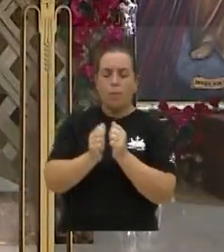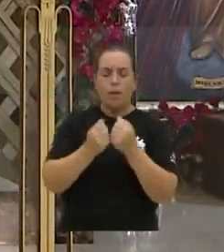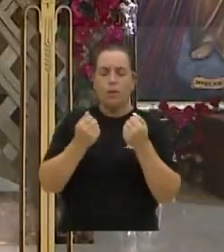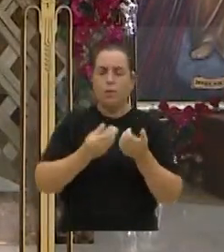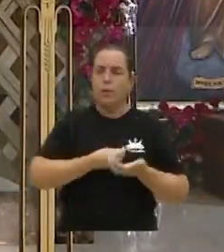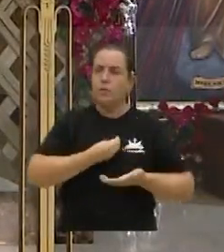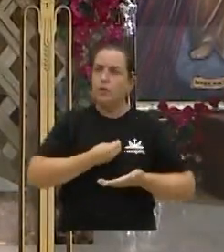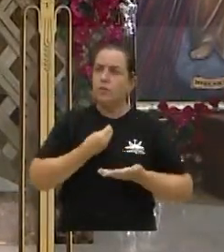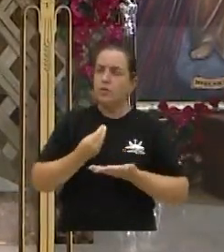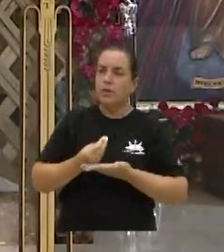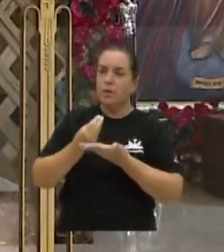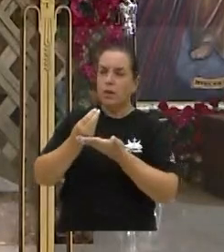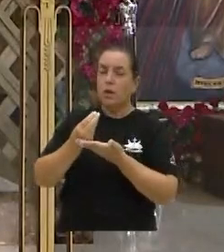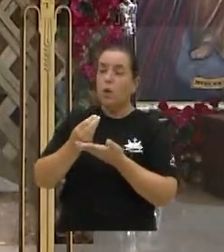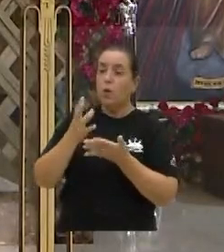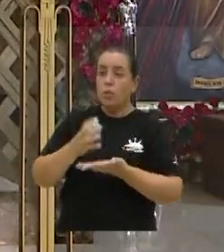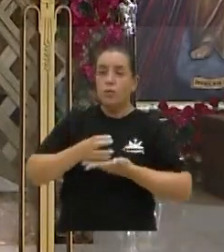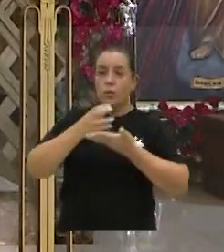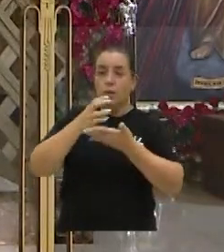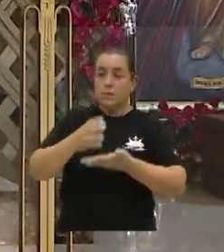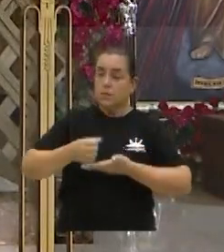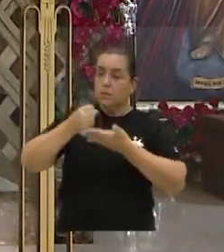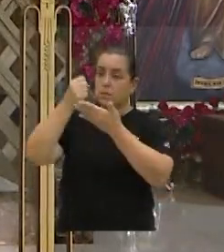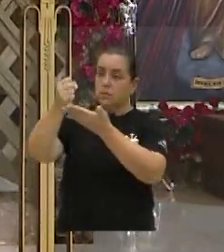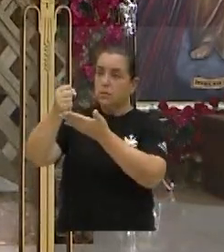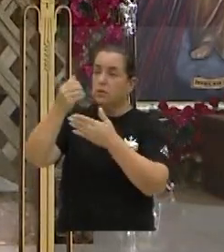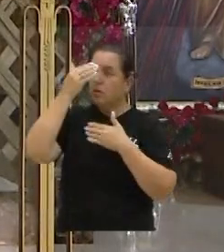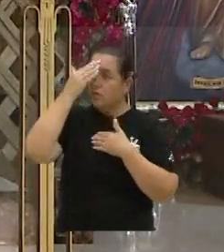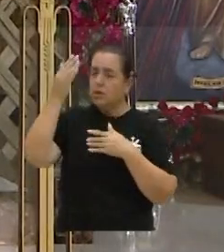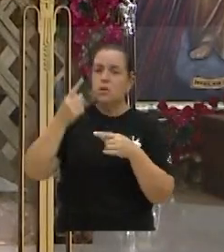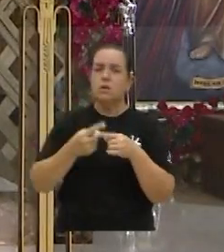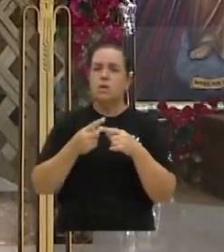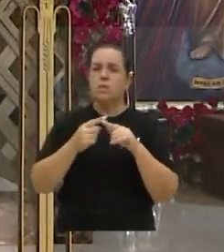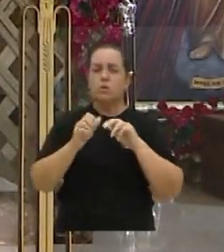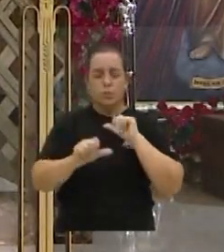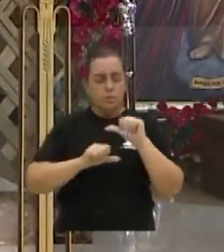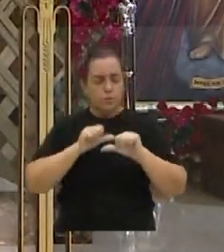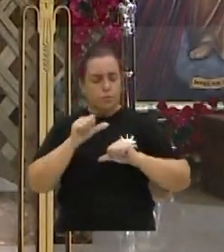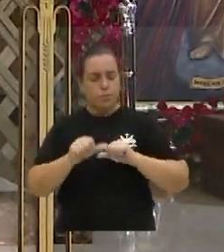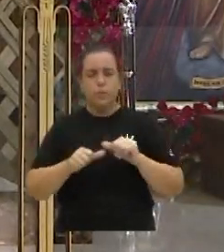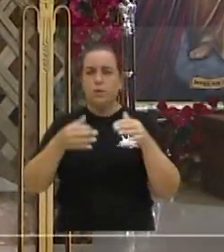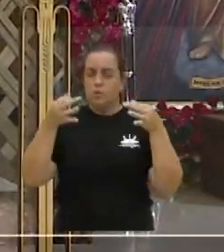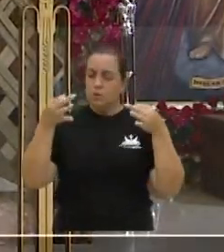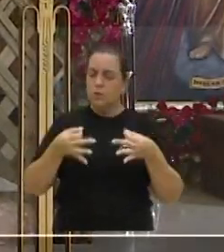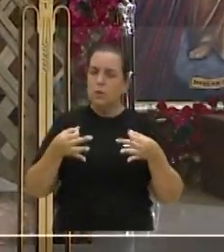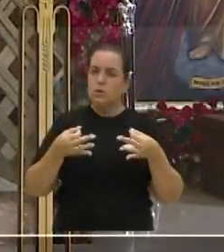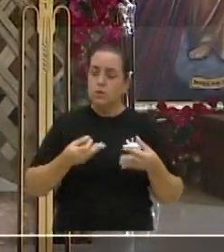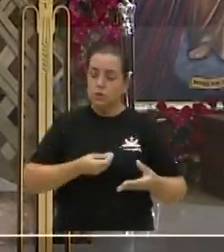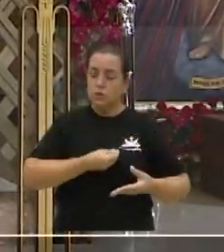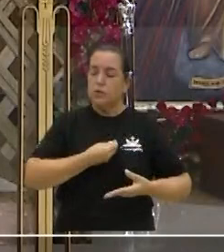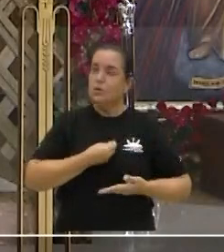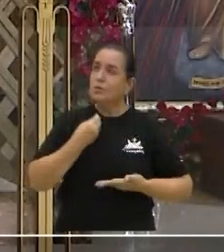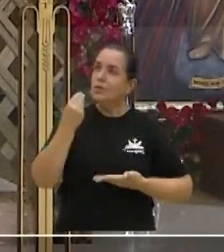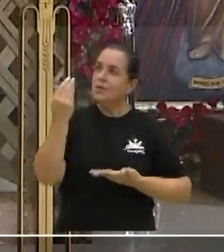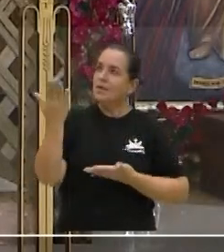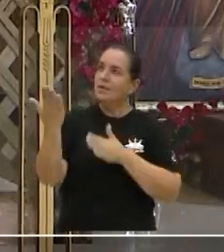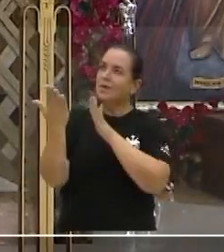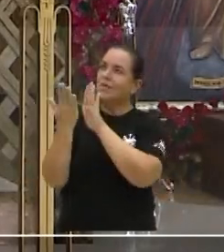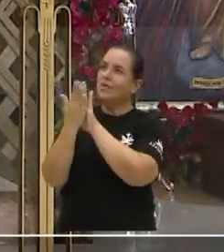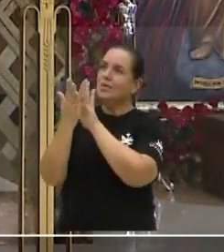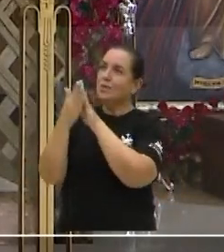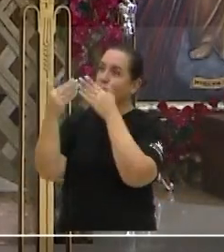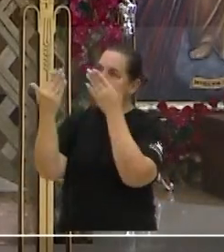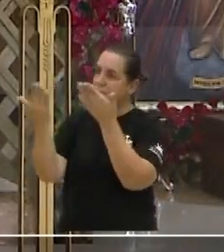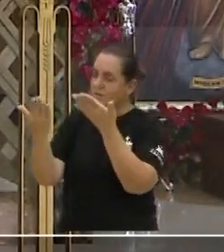oferecemos, ó Pai, o pão da vida, o cálice da salvação, e vos agradecemos porque nos tornastes dignos de estar aqui